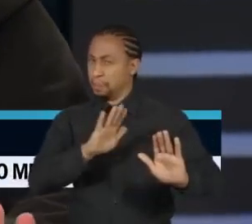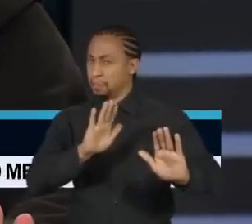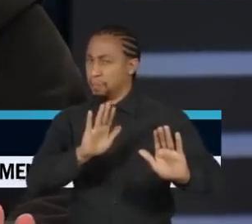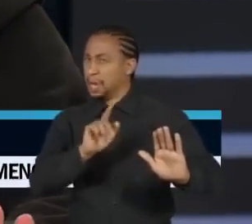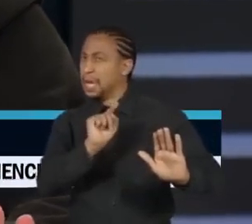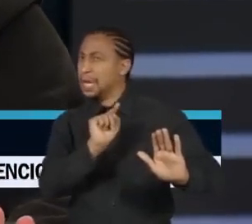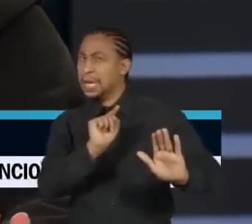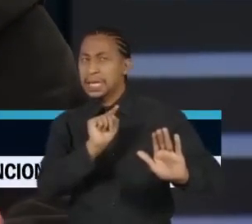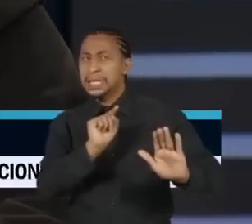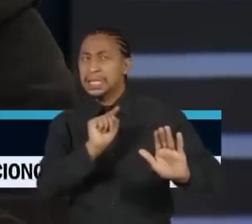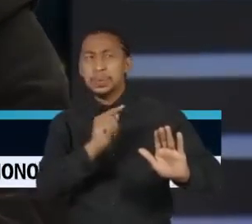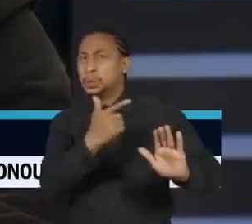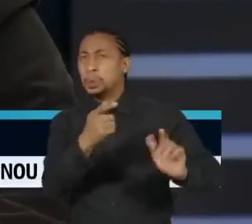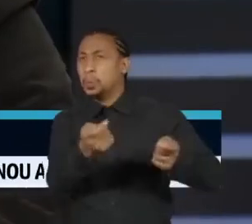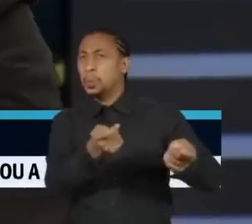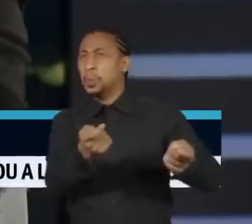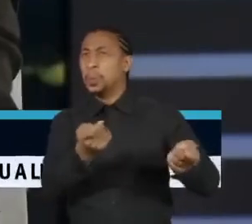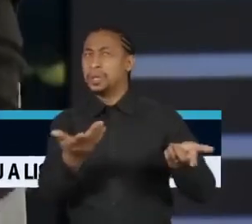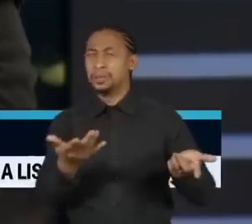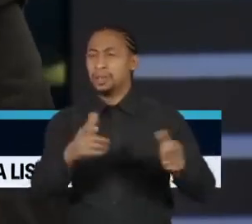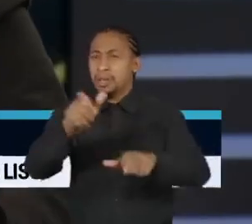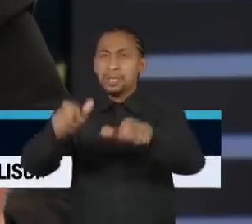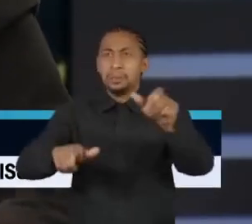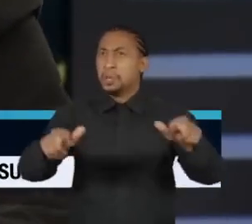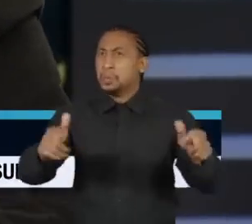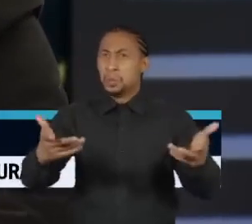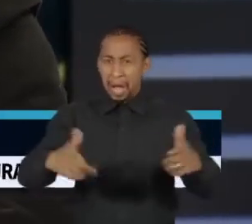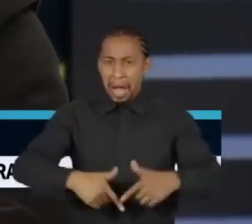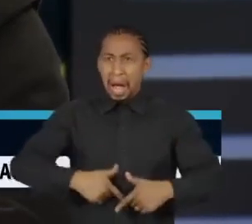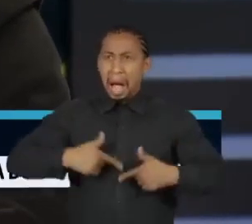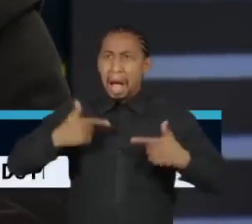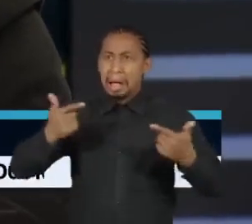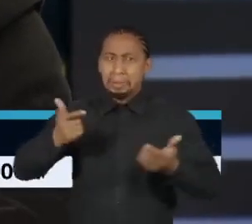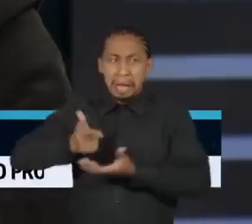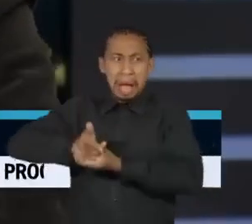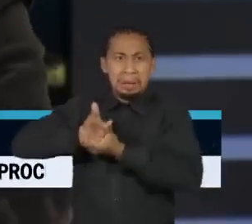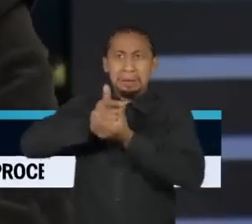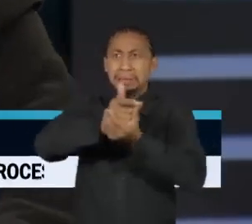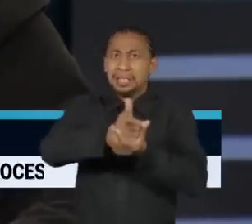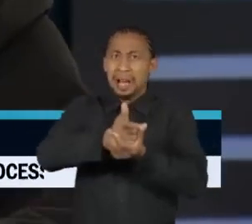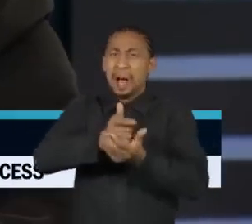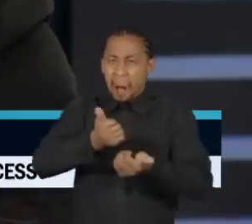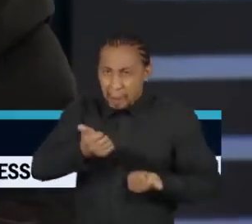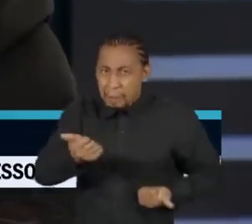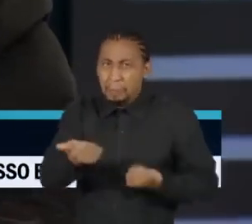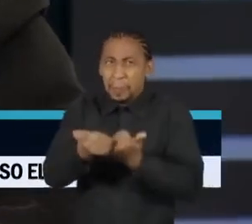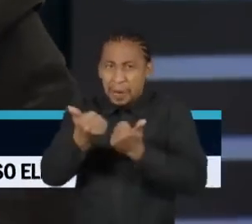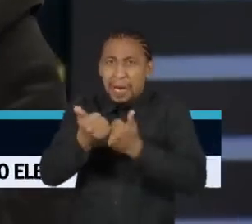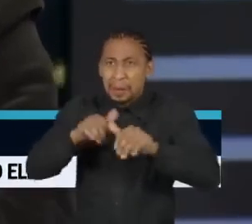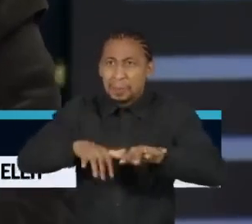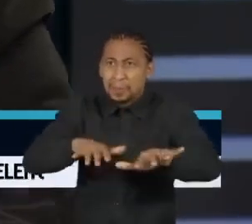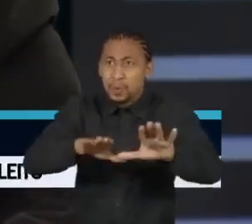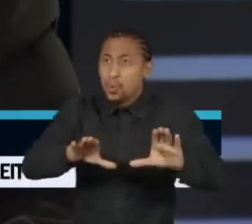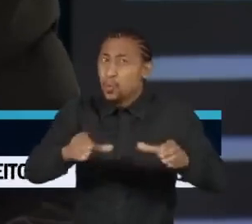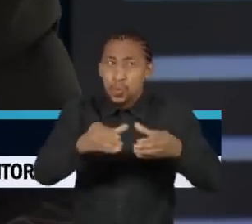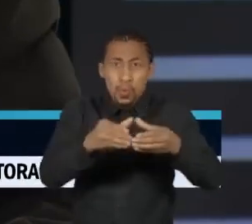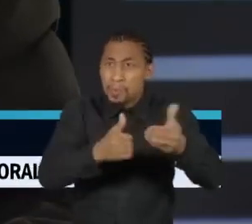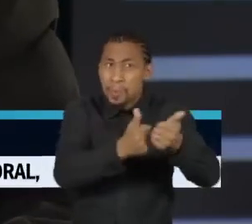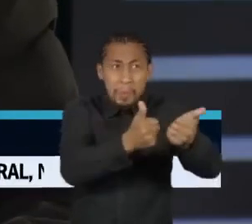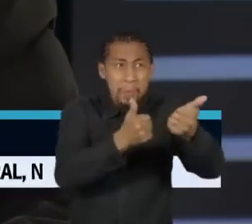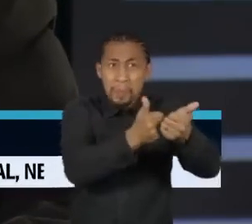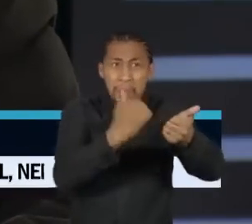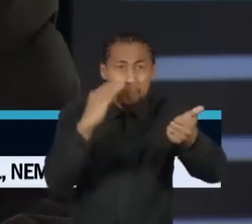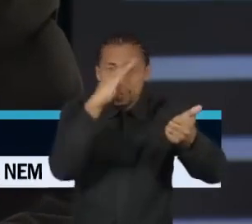descontrole nisso tudo aí porque essas pessoas inclusive ela apoiar manifestação você tem um grupo ao redor do bolsonaro que é um bando de